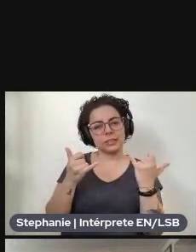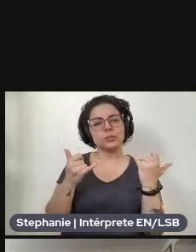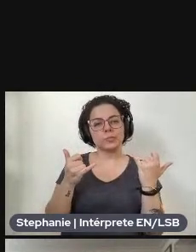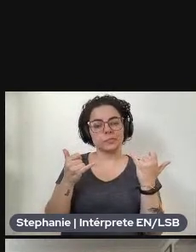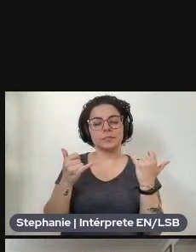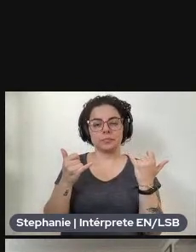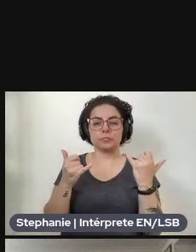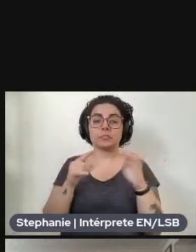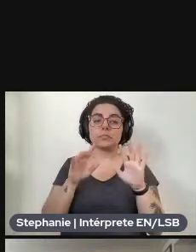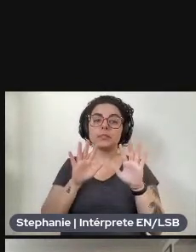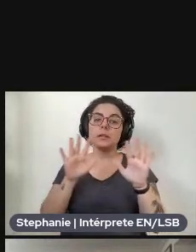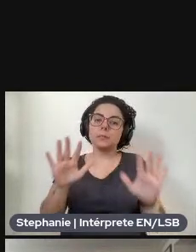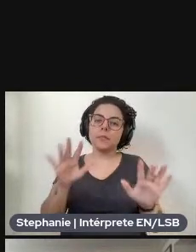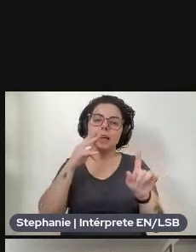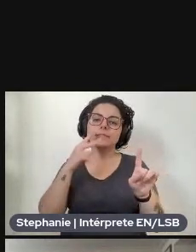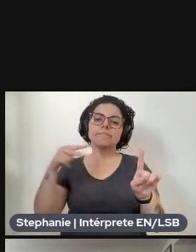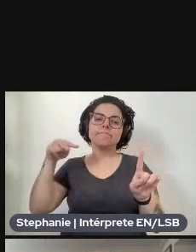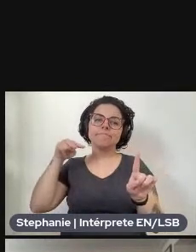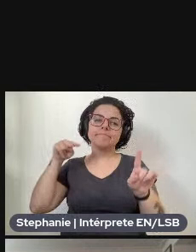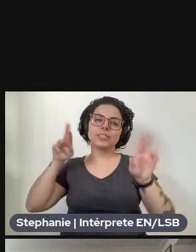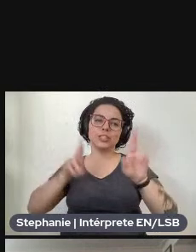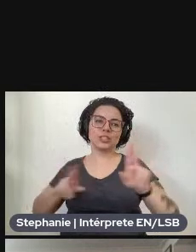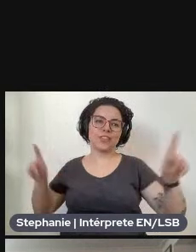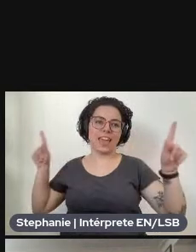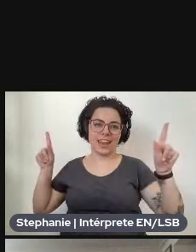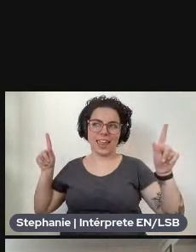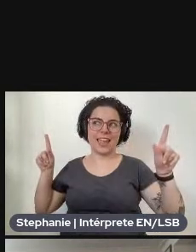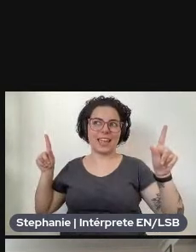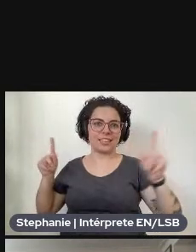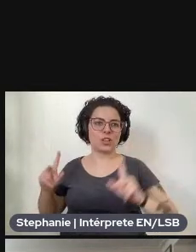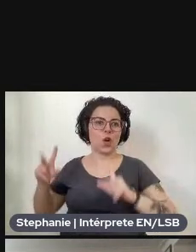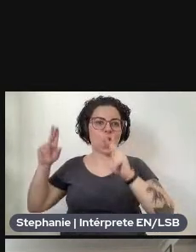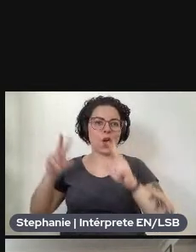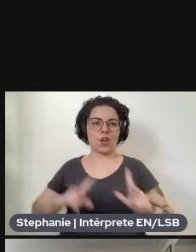em enquadramentos muito distintos.